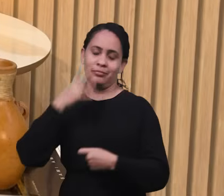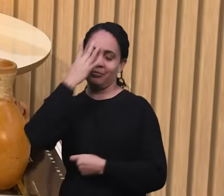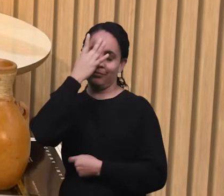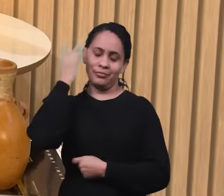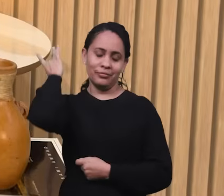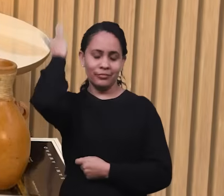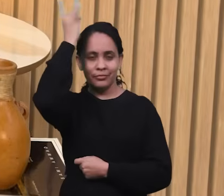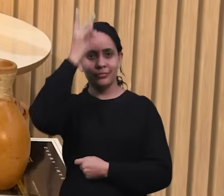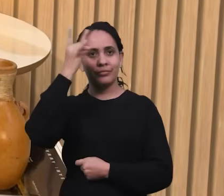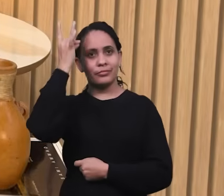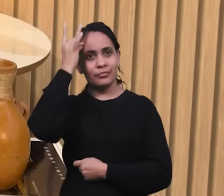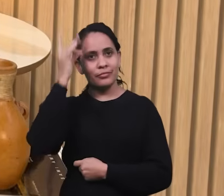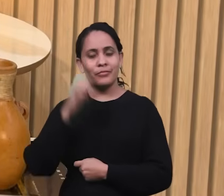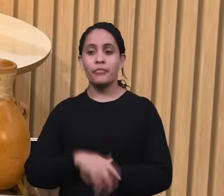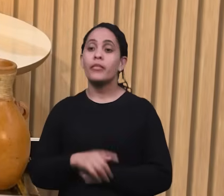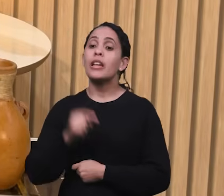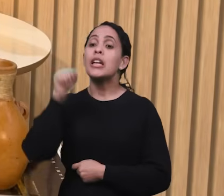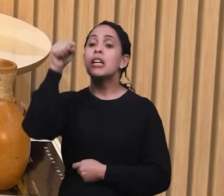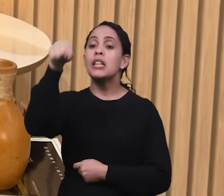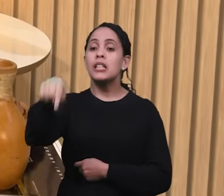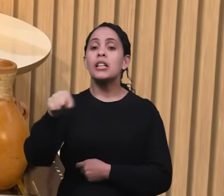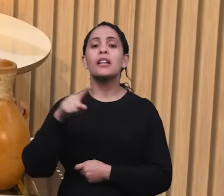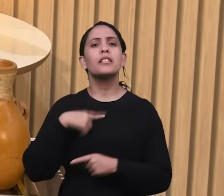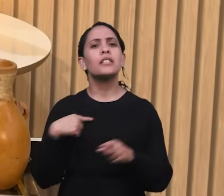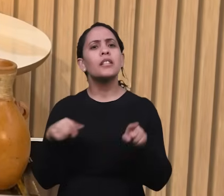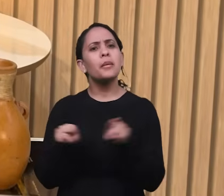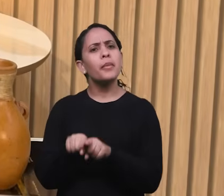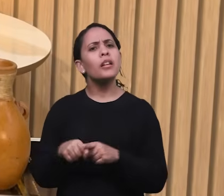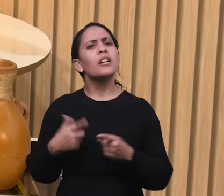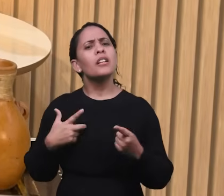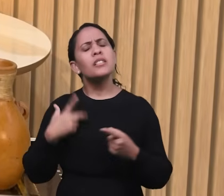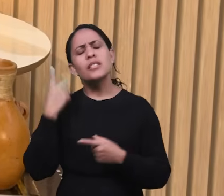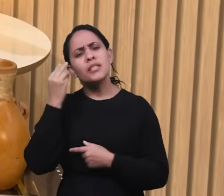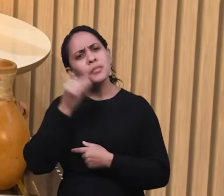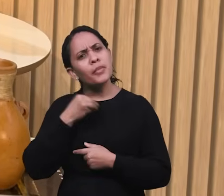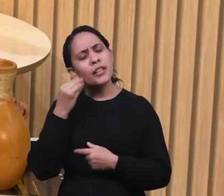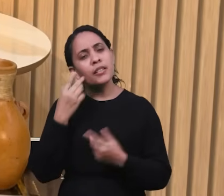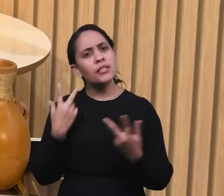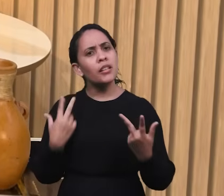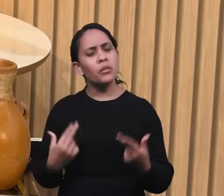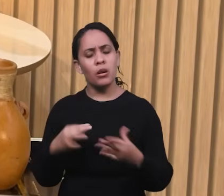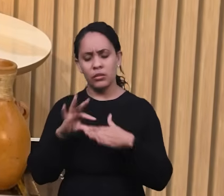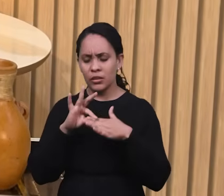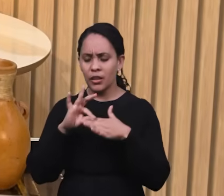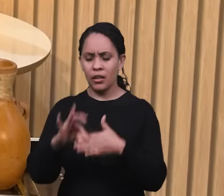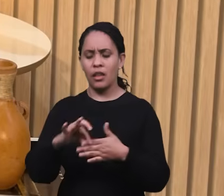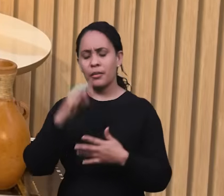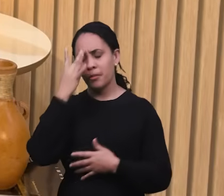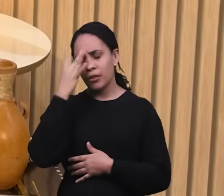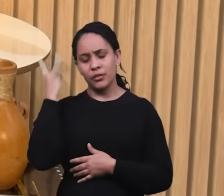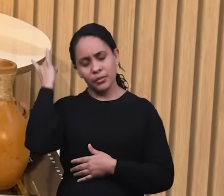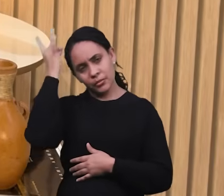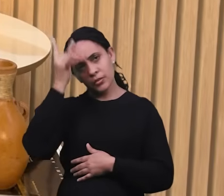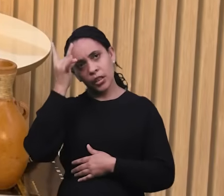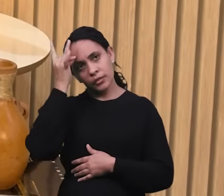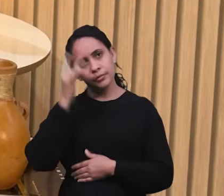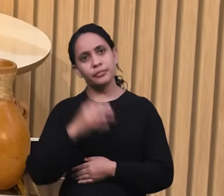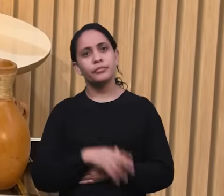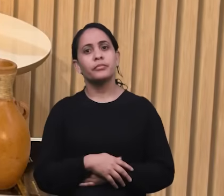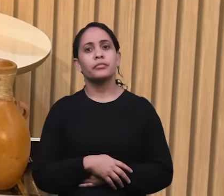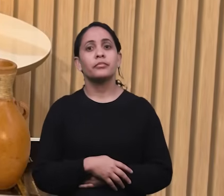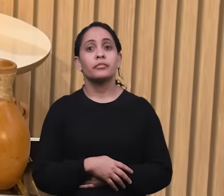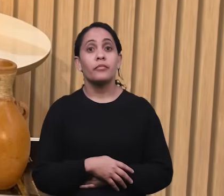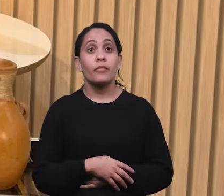mesma experiência. Eles começaram a ser guiados pelo Espírito Santo. A tal ponto que